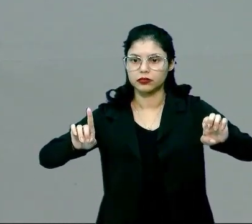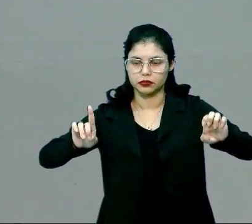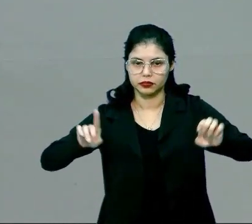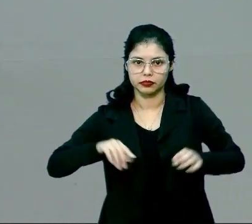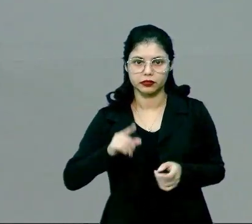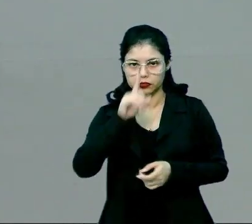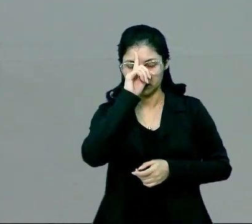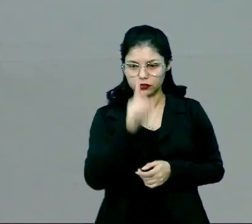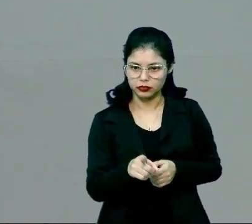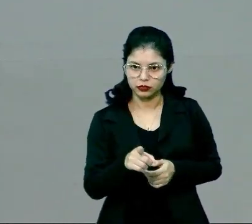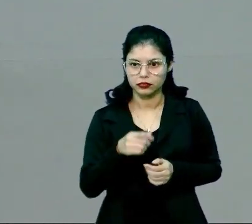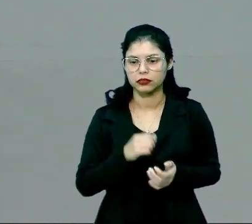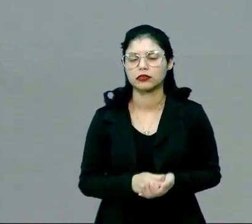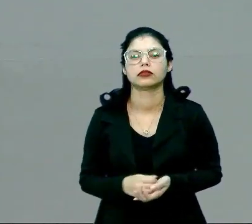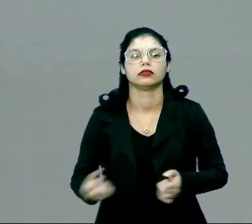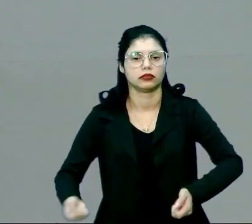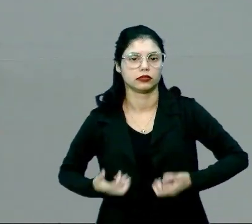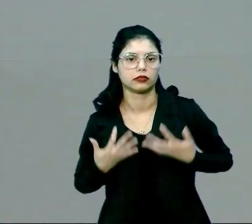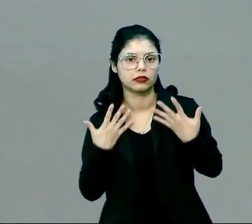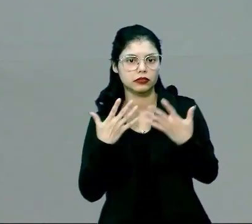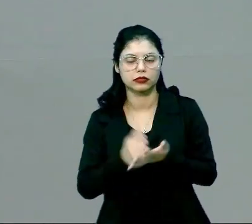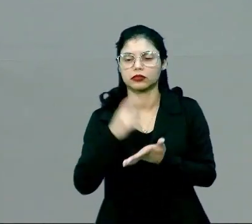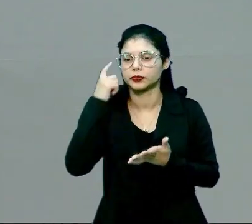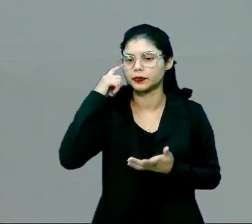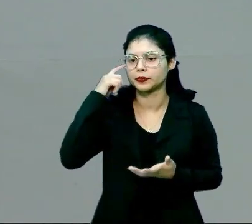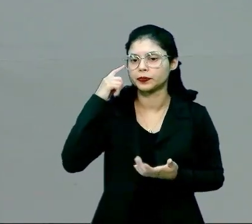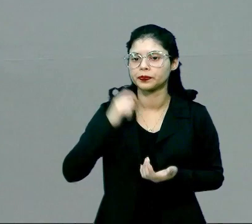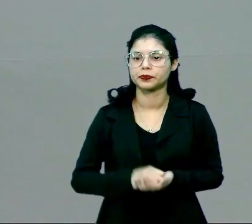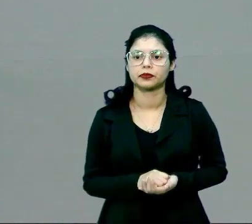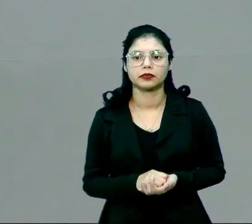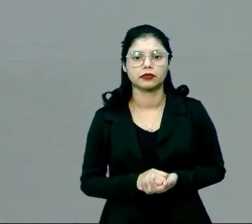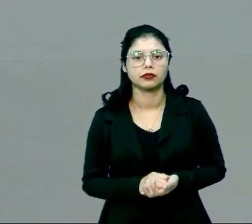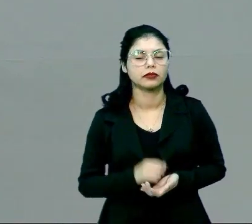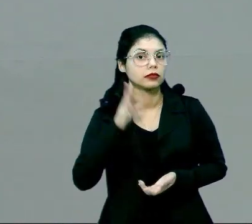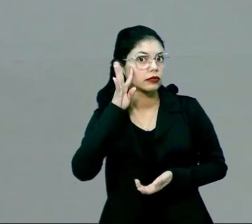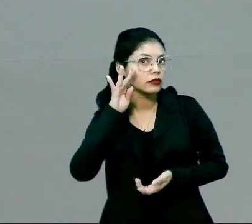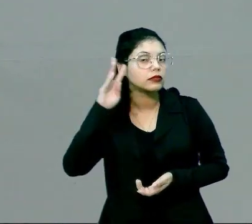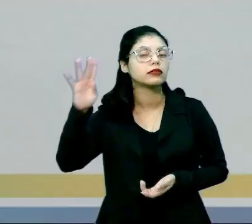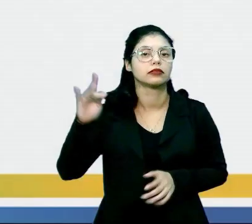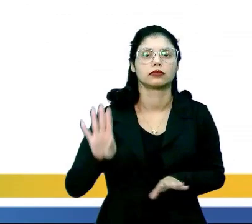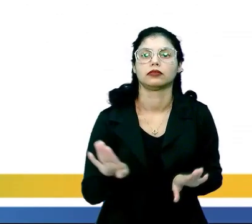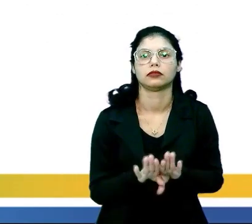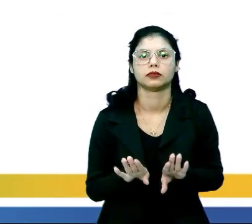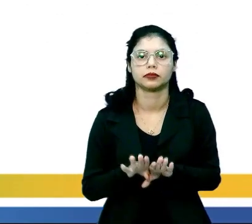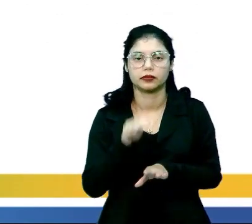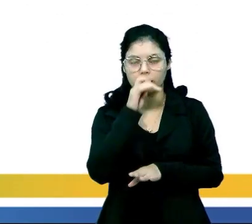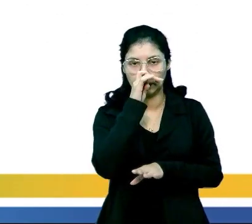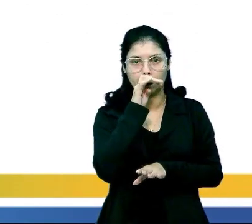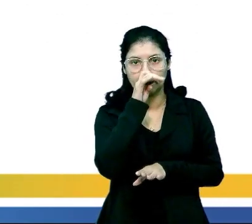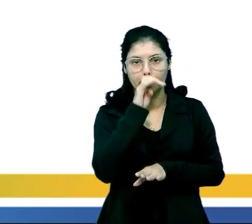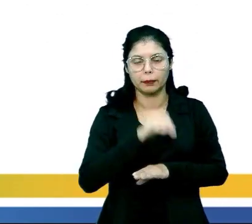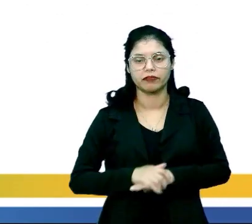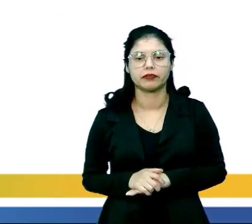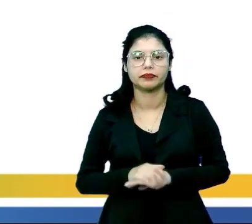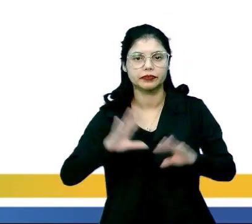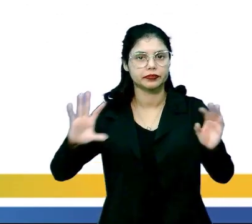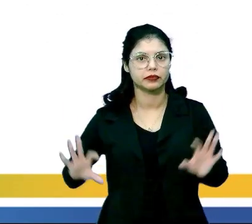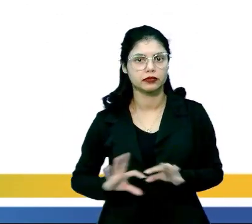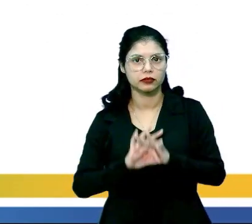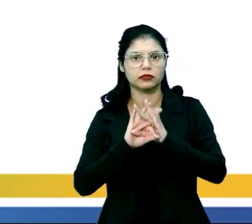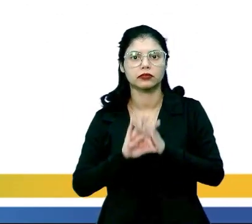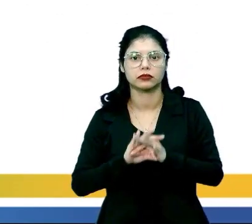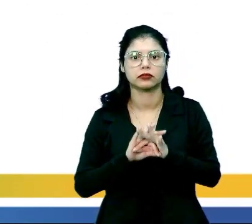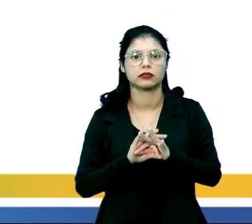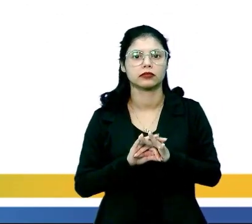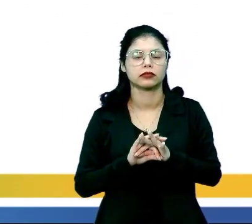que comanda aí as nossas emoções, pensamentos, a criatividade, tá? Que é ligado,